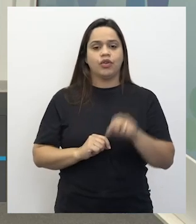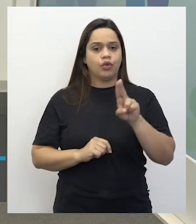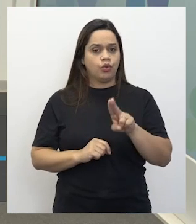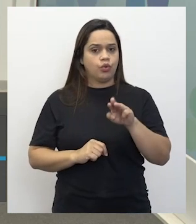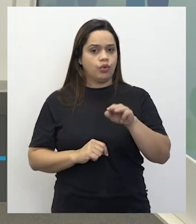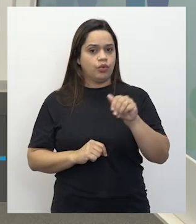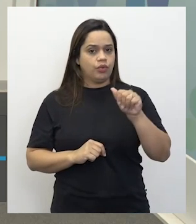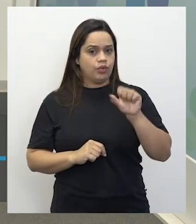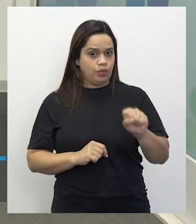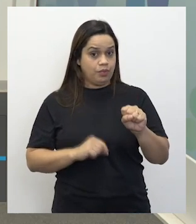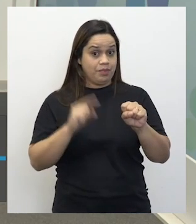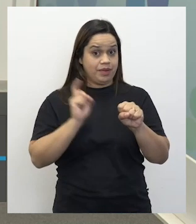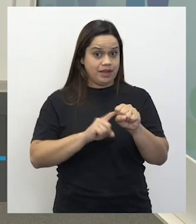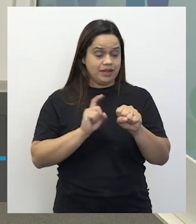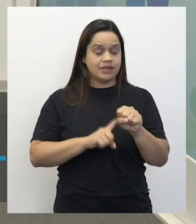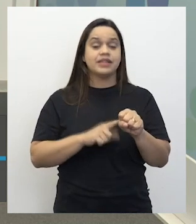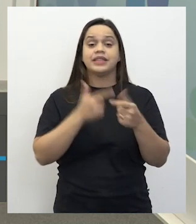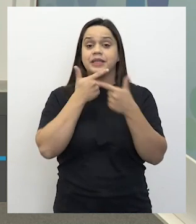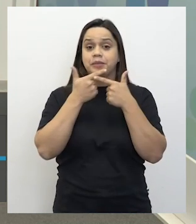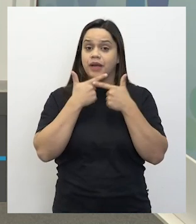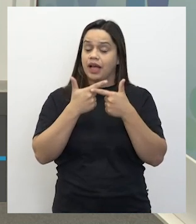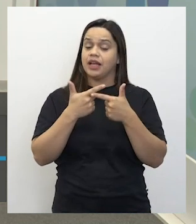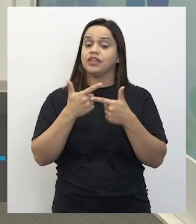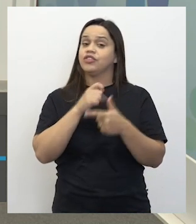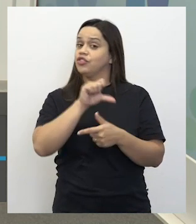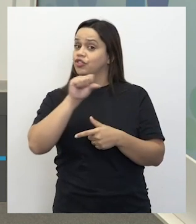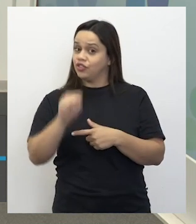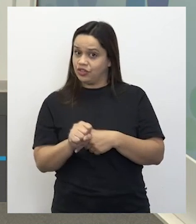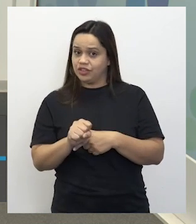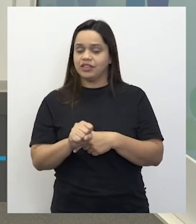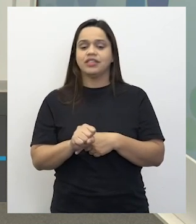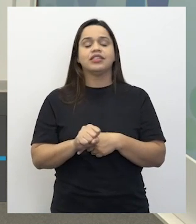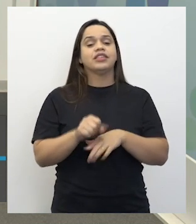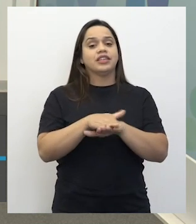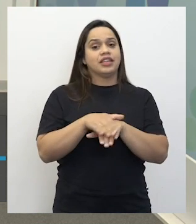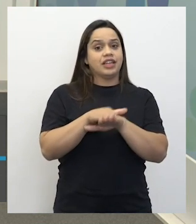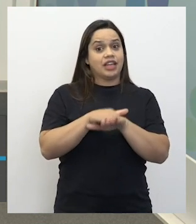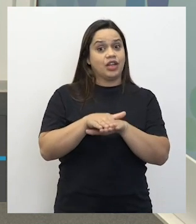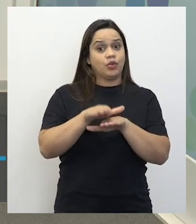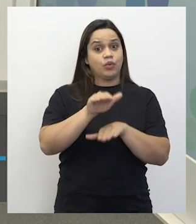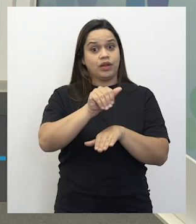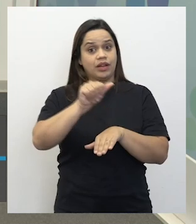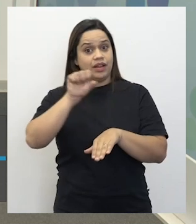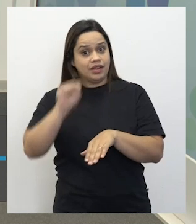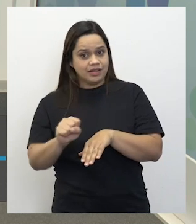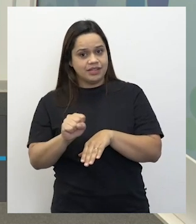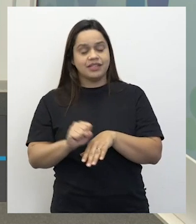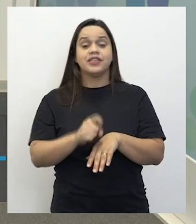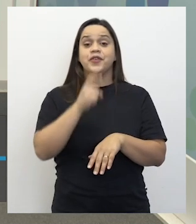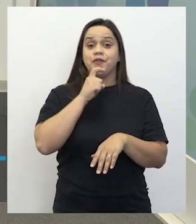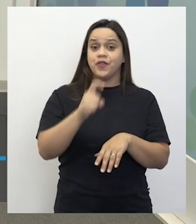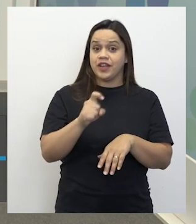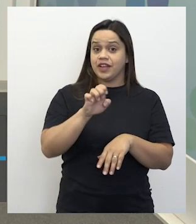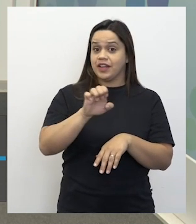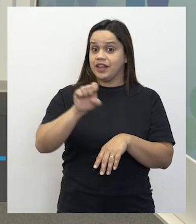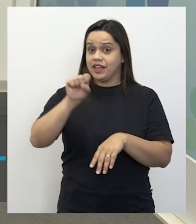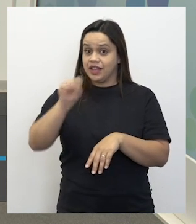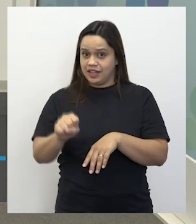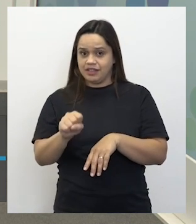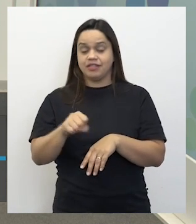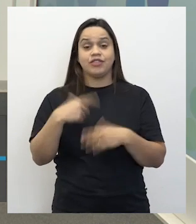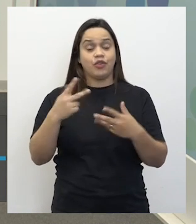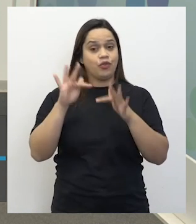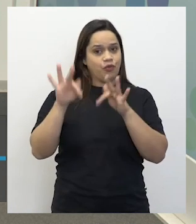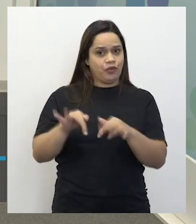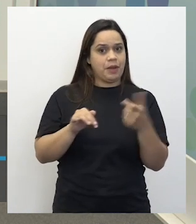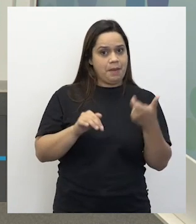simpáticas tartarugas verdes. Rafael também. Umas simpáticas tartarugas verdes. Aí, o Luiz também